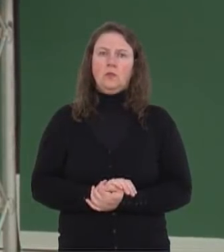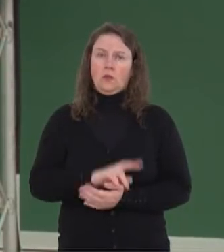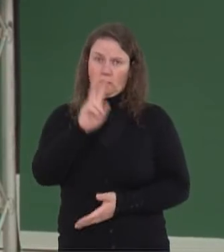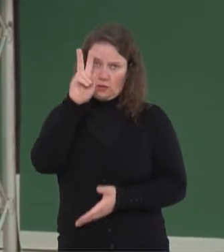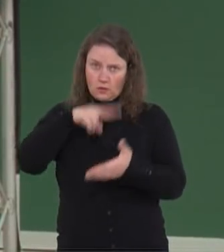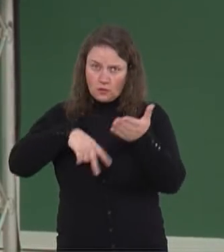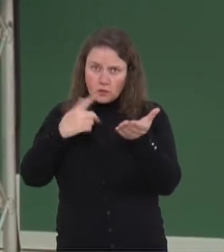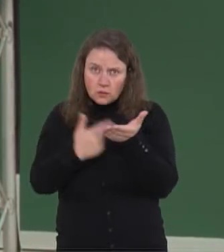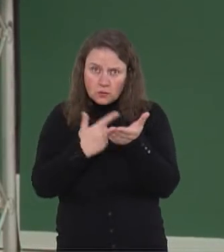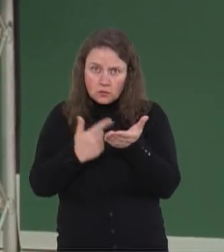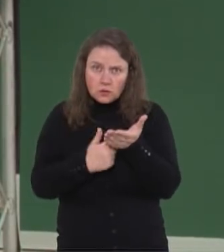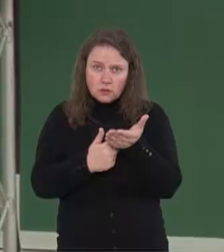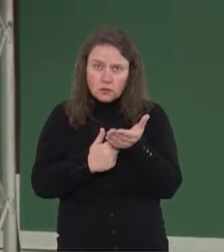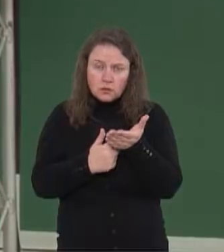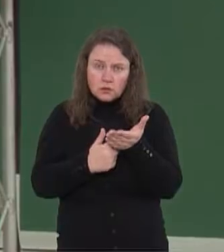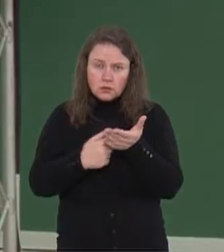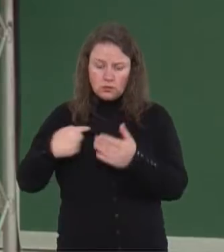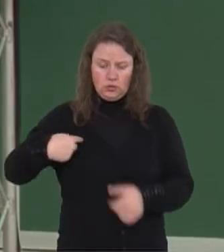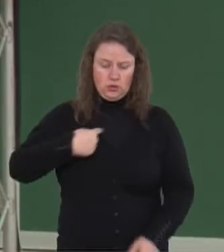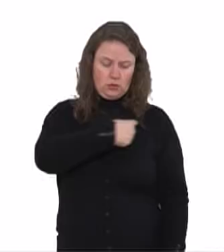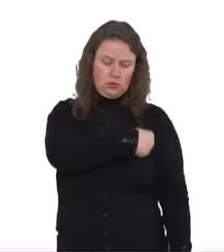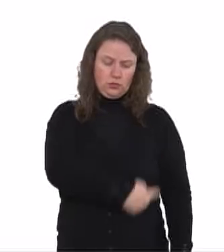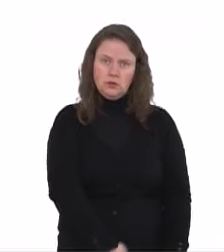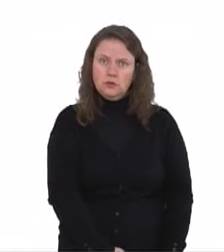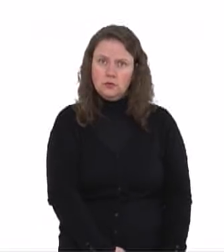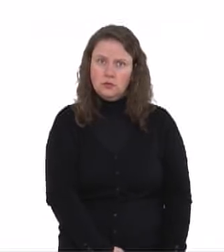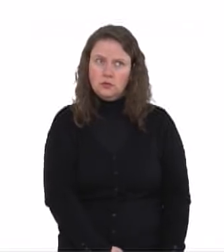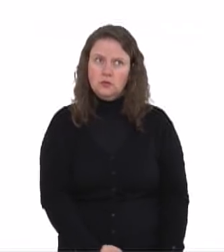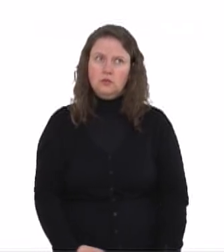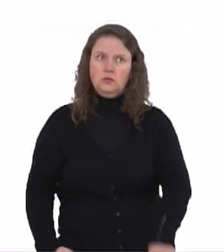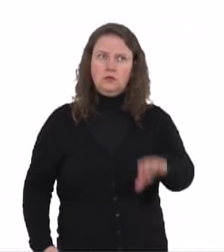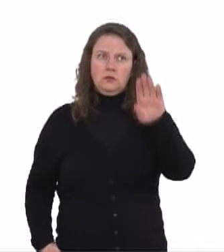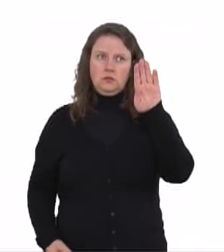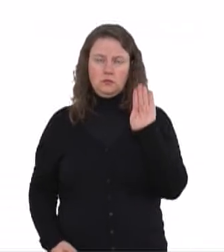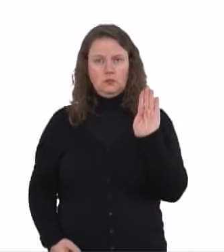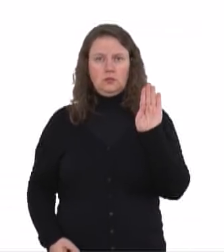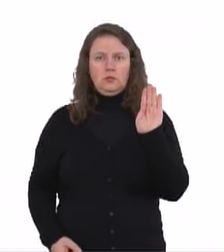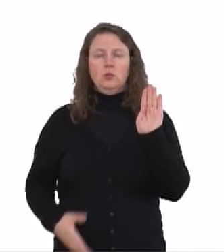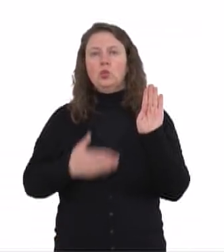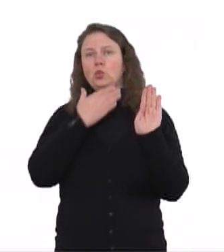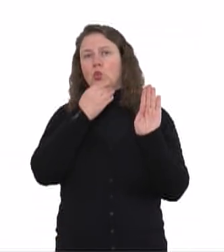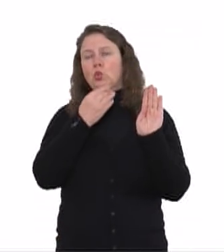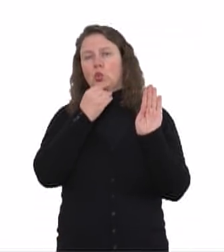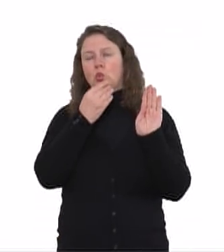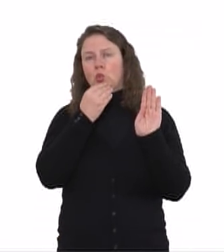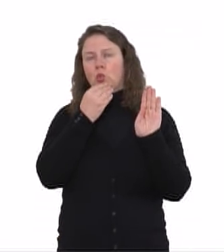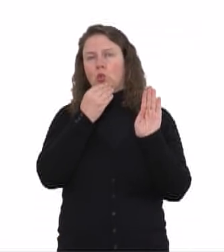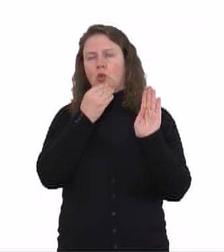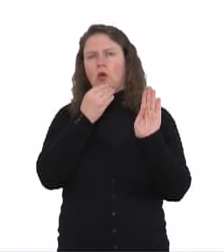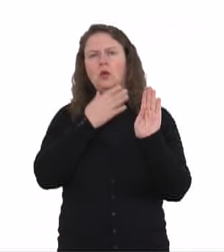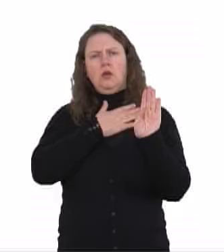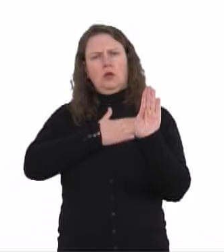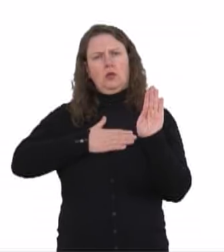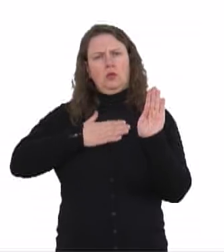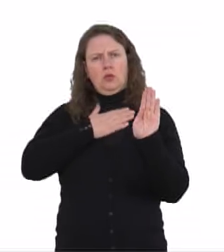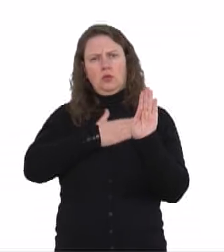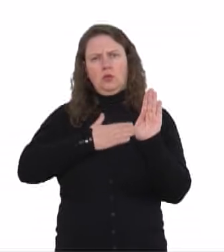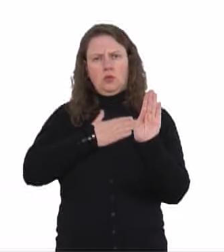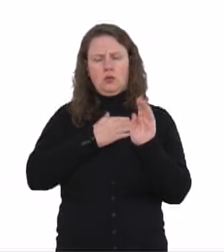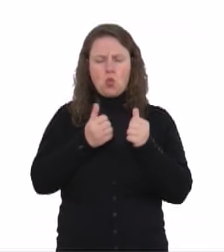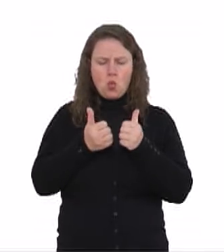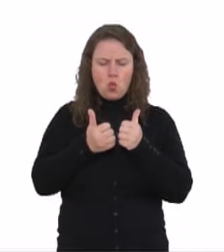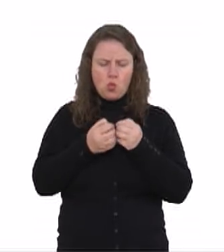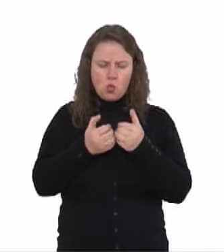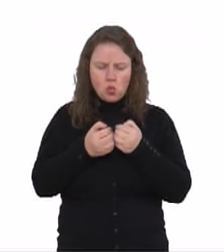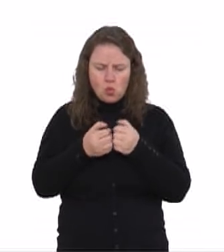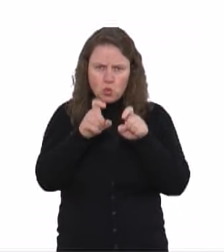lê livros chineses? Mike play computer games on Thursday. O Mike